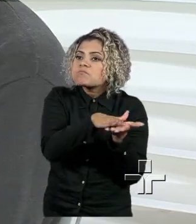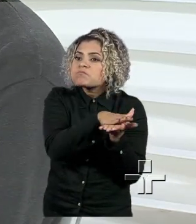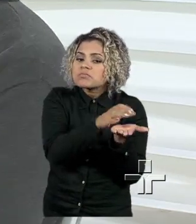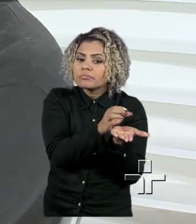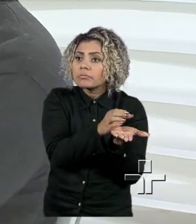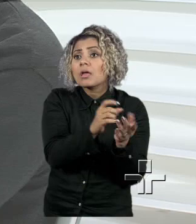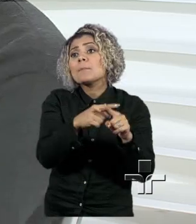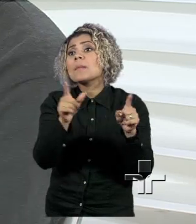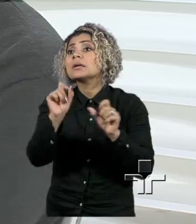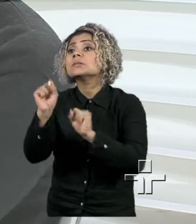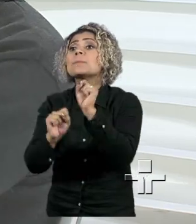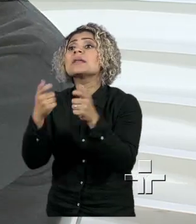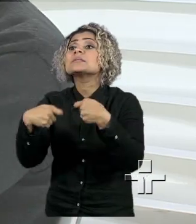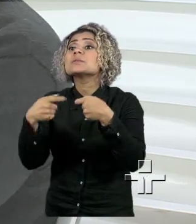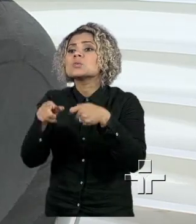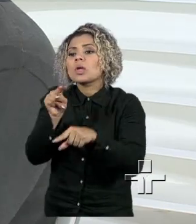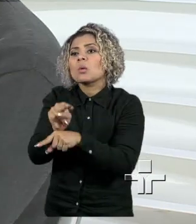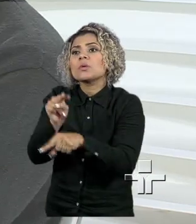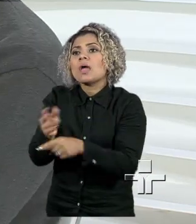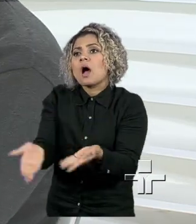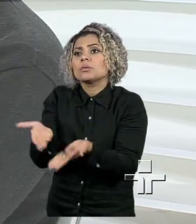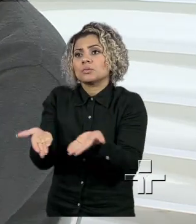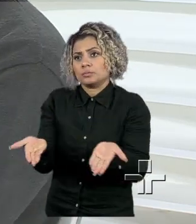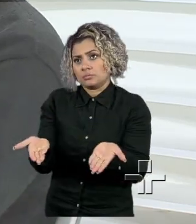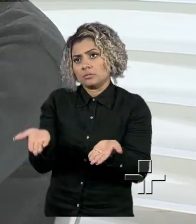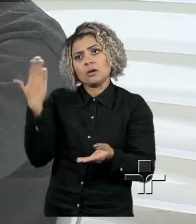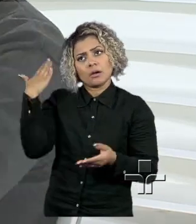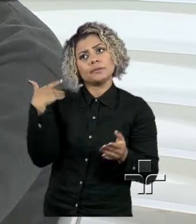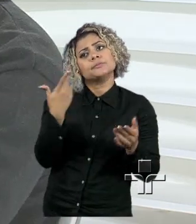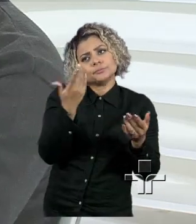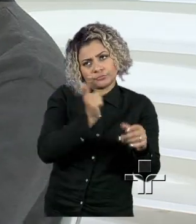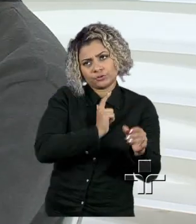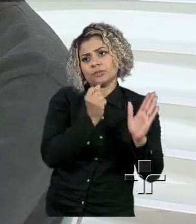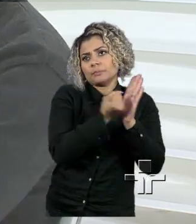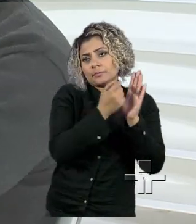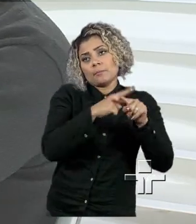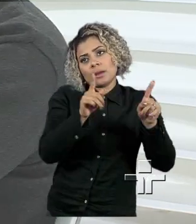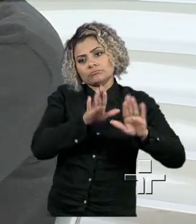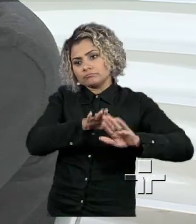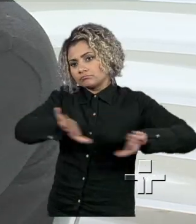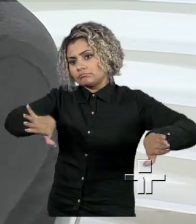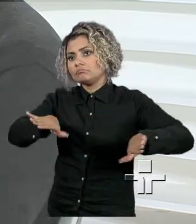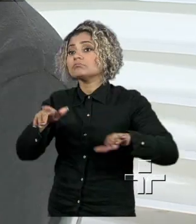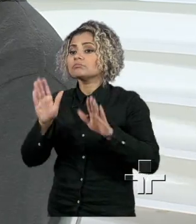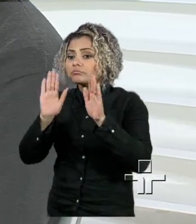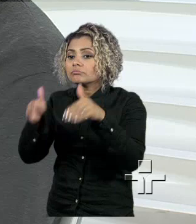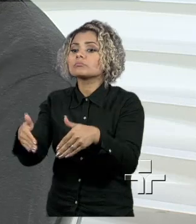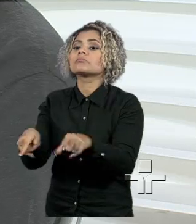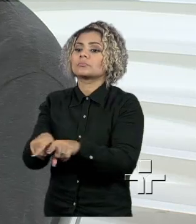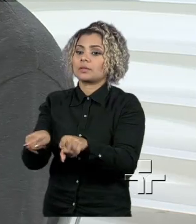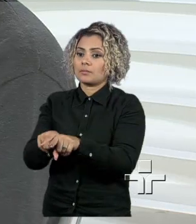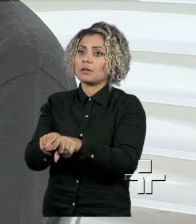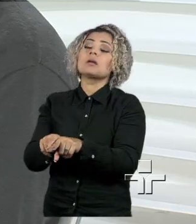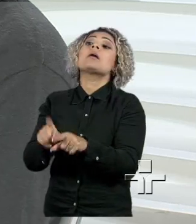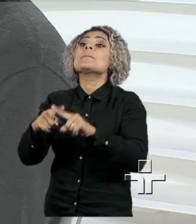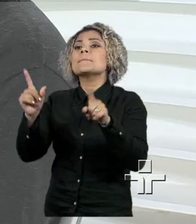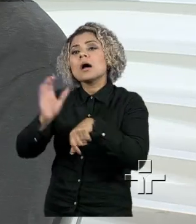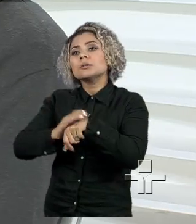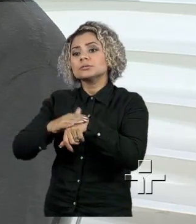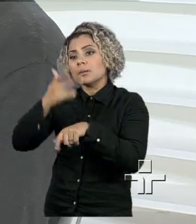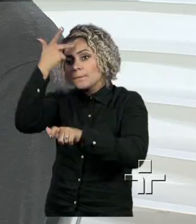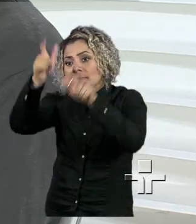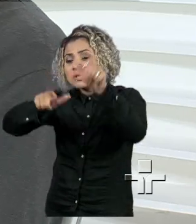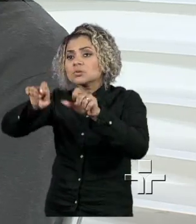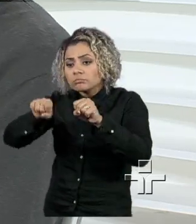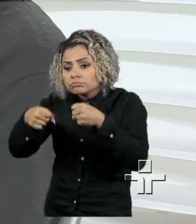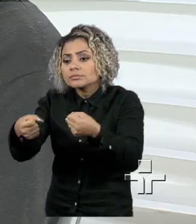acho que no seio de uma família que queira trabalhar, que queira ter governança, que não queira ter privilégio, né? Gente disposta a fazer,